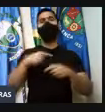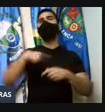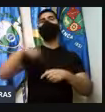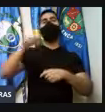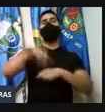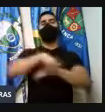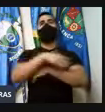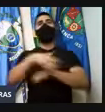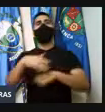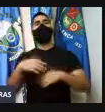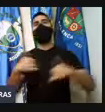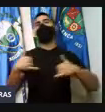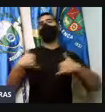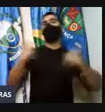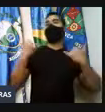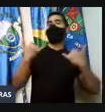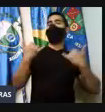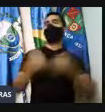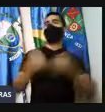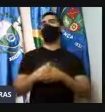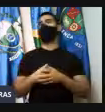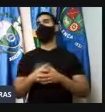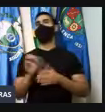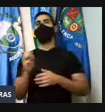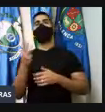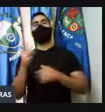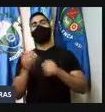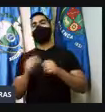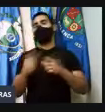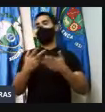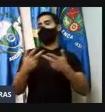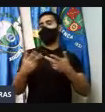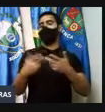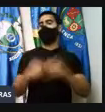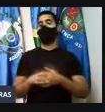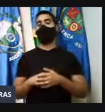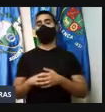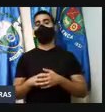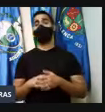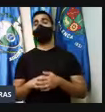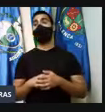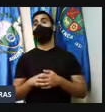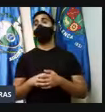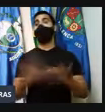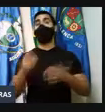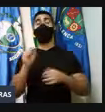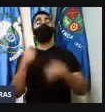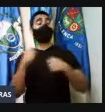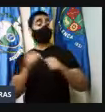para as farras, os seus filhos, está todo mundo aí. Agora, o que tem que fazer?